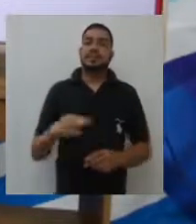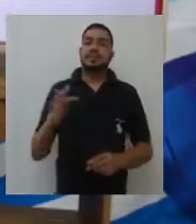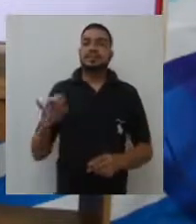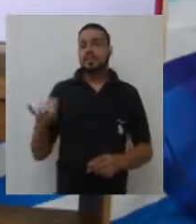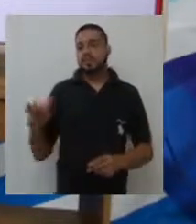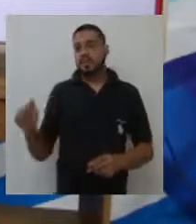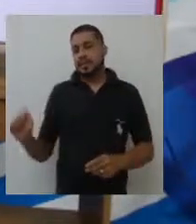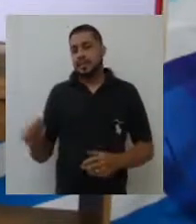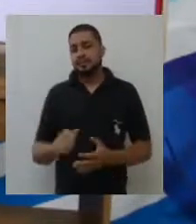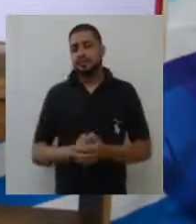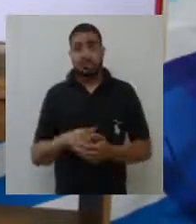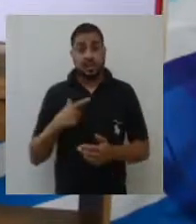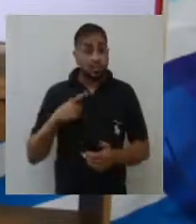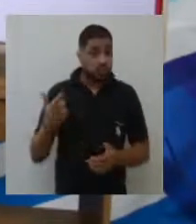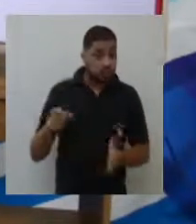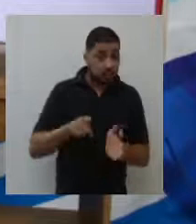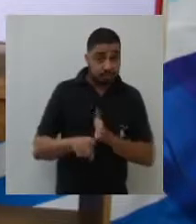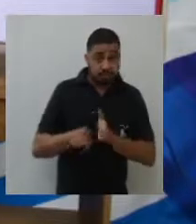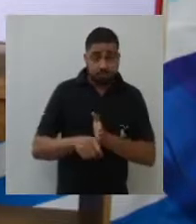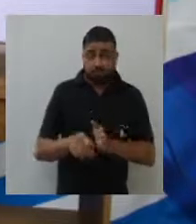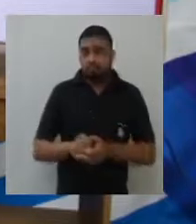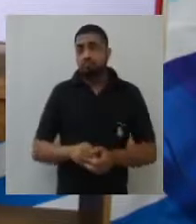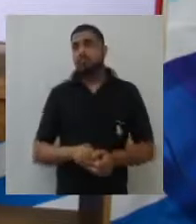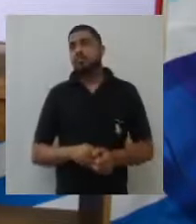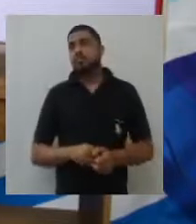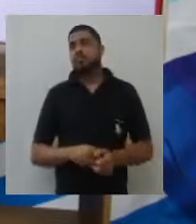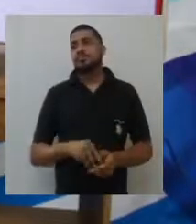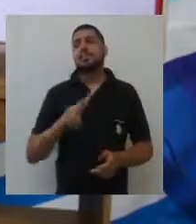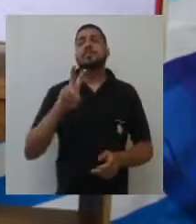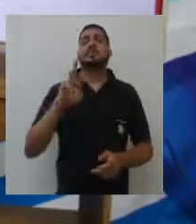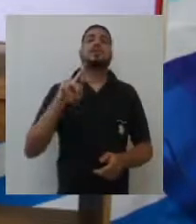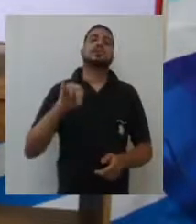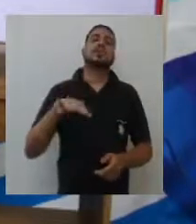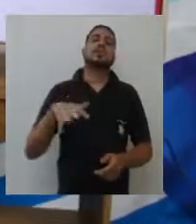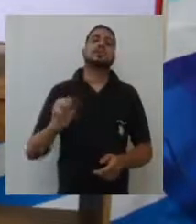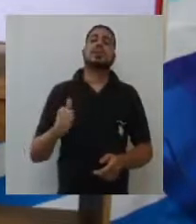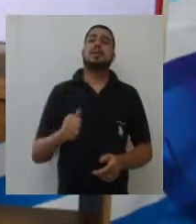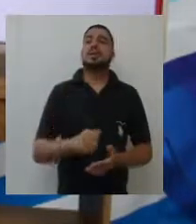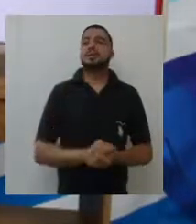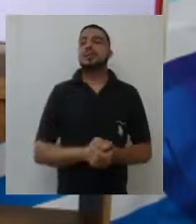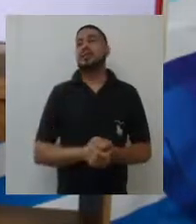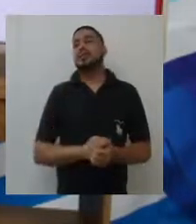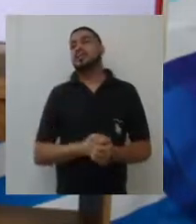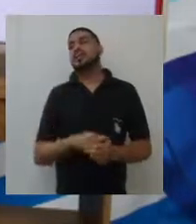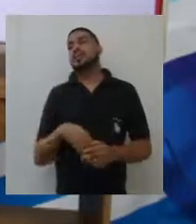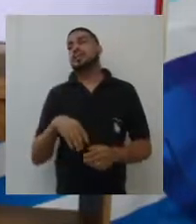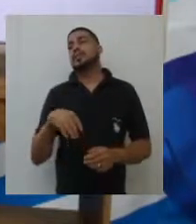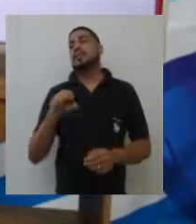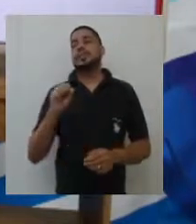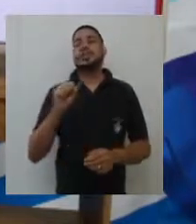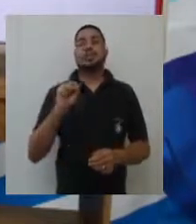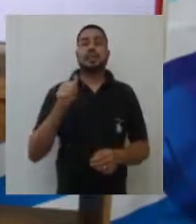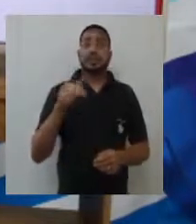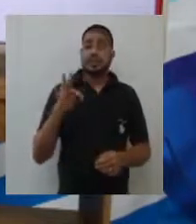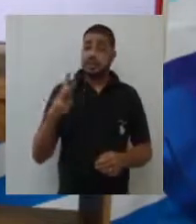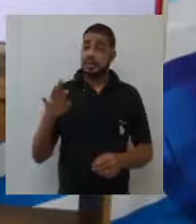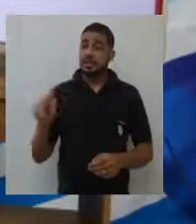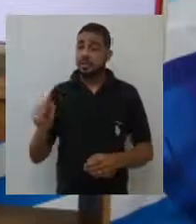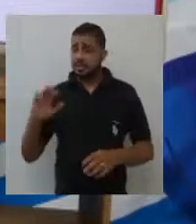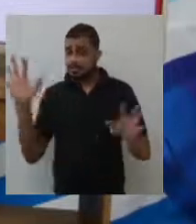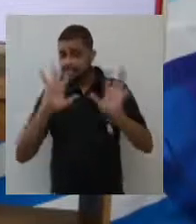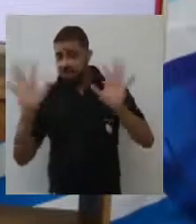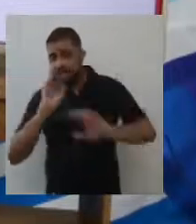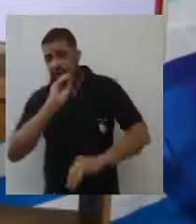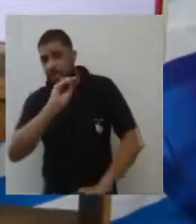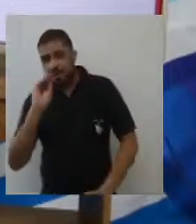Tem outro questionamento? Tá, Verônica. Ah, era aqui, cara. Então, Verônica Santos, era em Santa Terezinha.